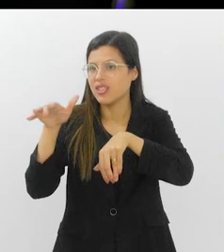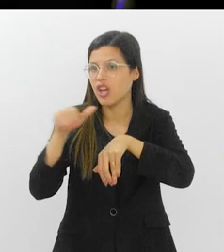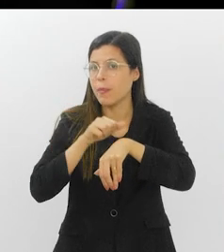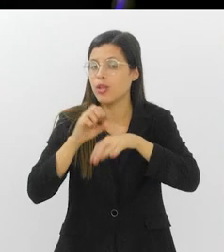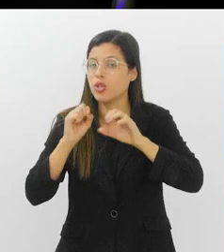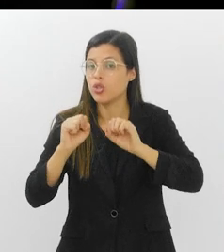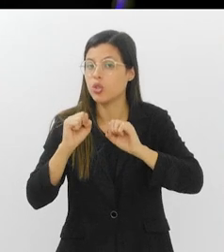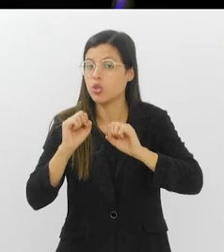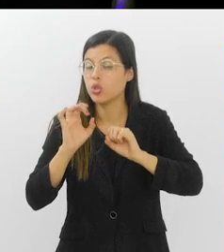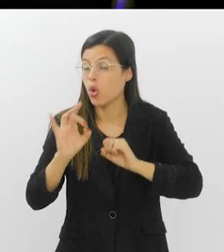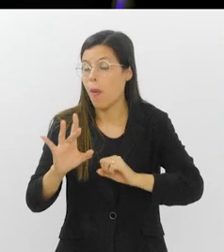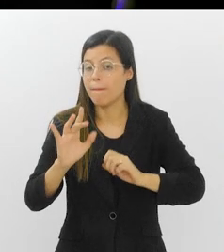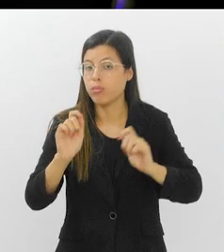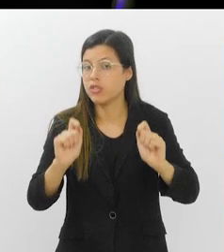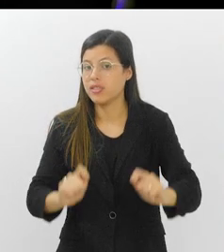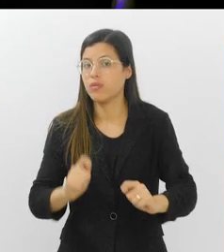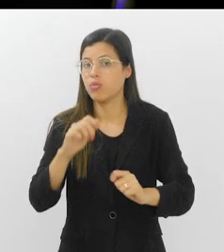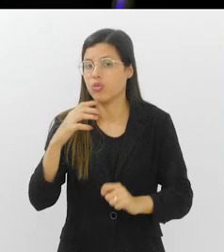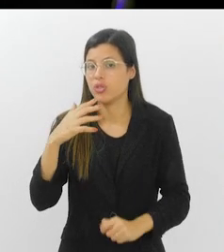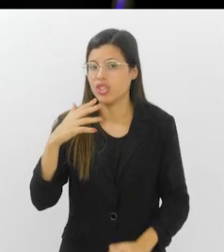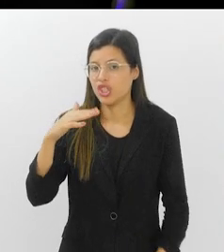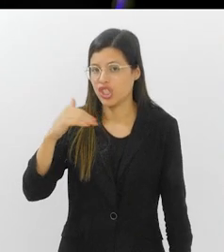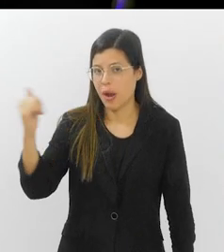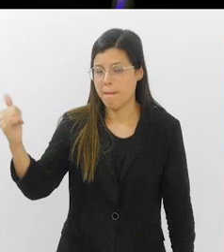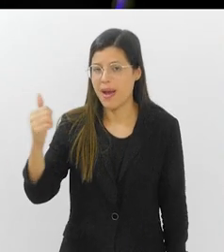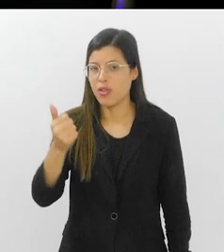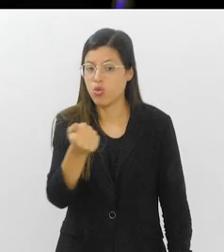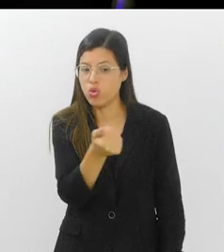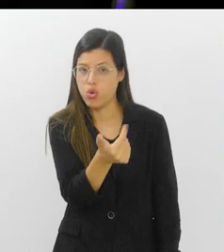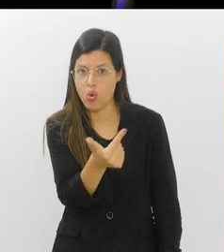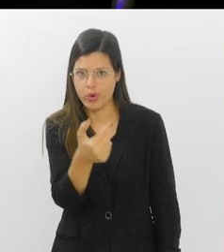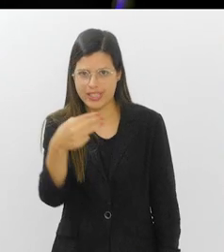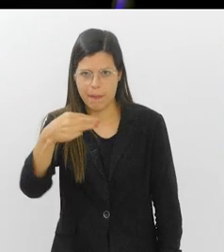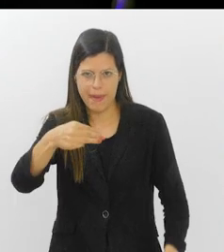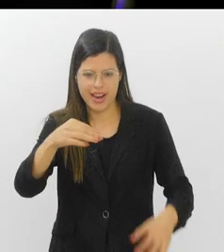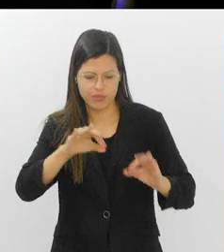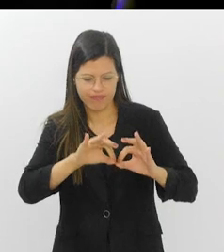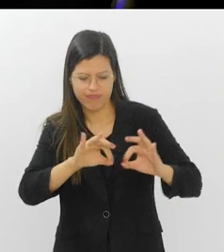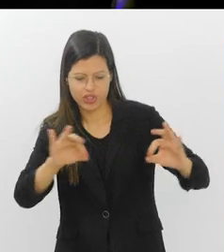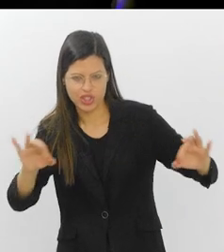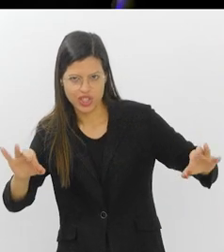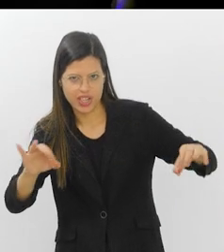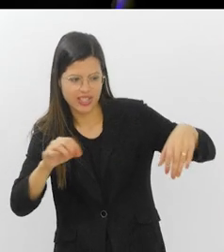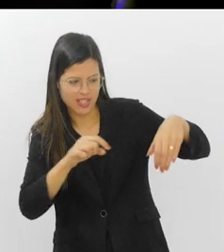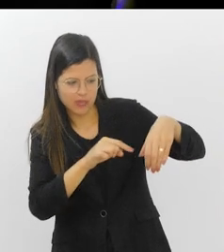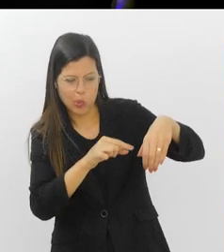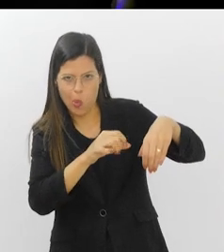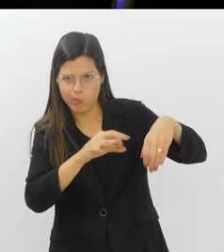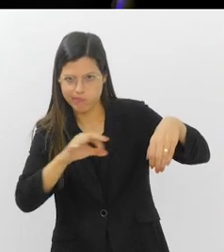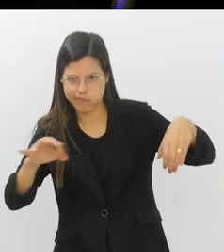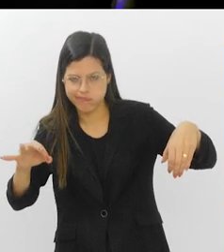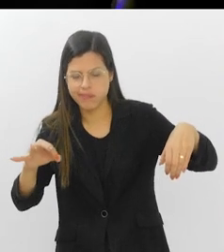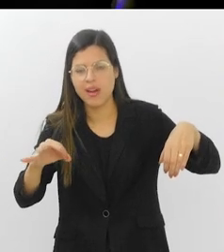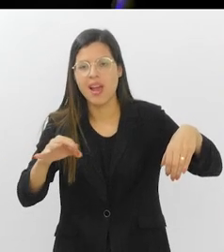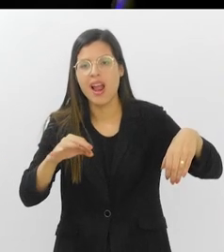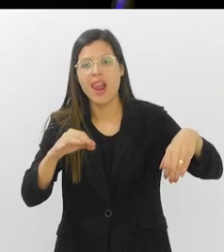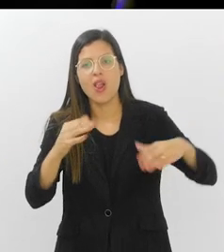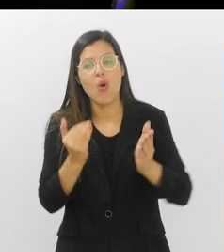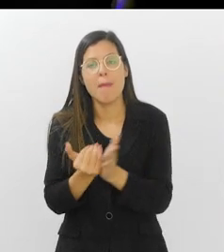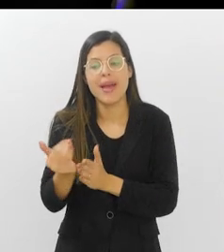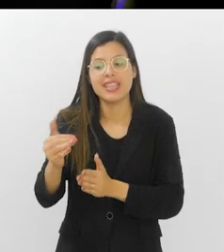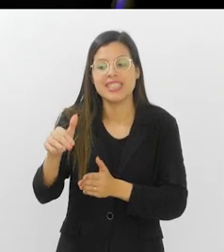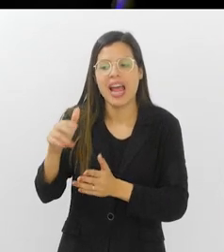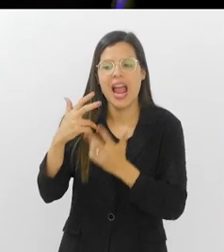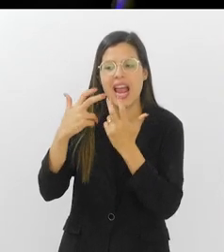esse chamador ele ele só pode chamar quando você já tá ali mais ou menos uns 12 m da da distância do Gol E aí